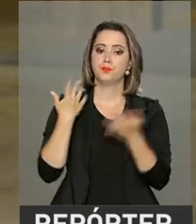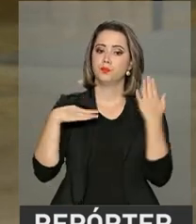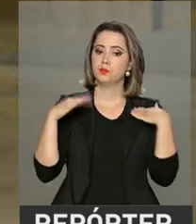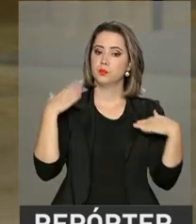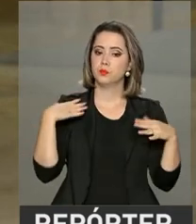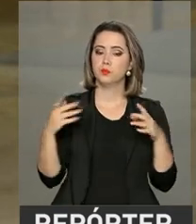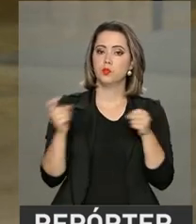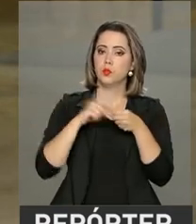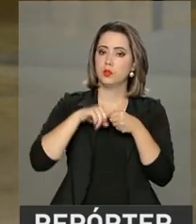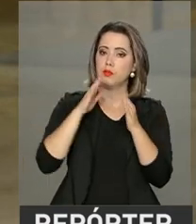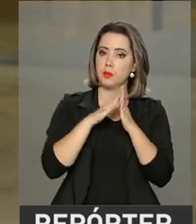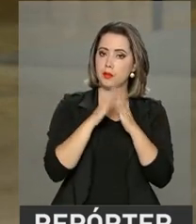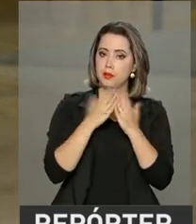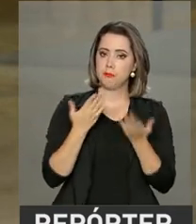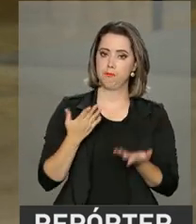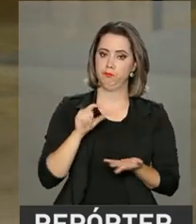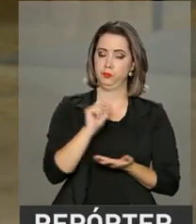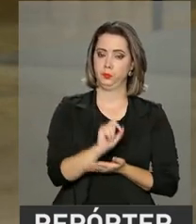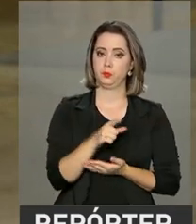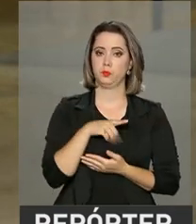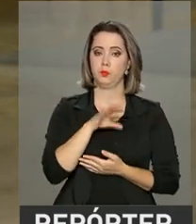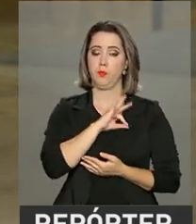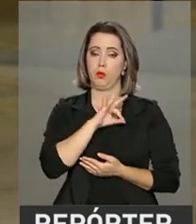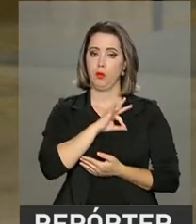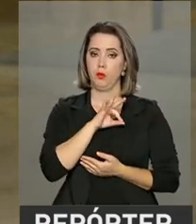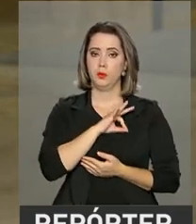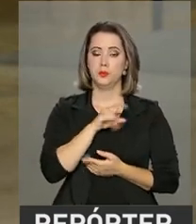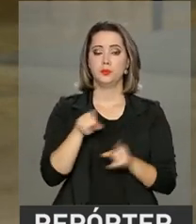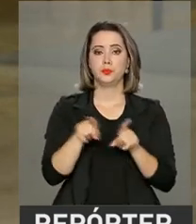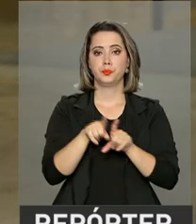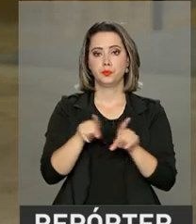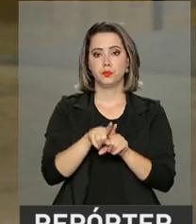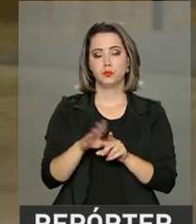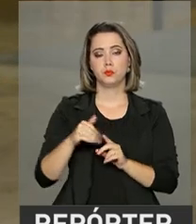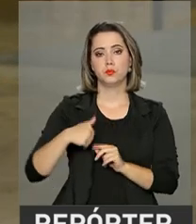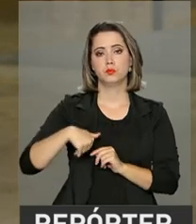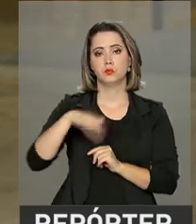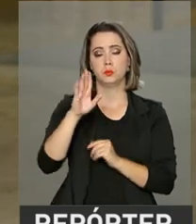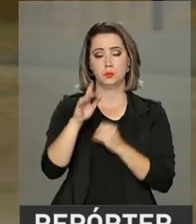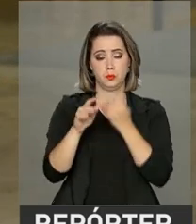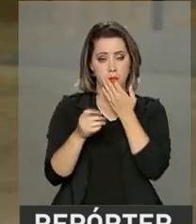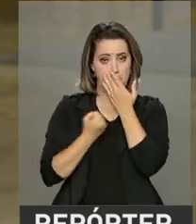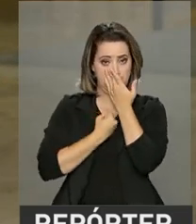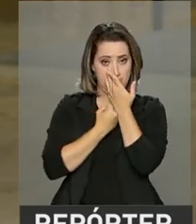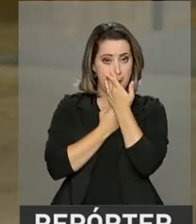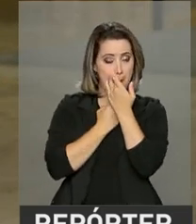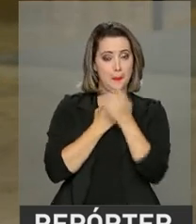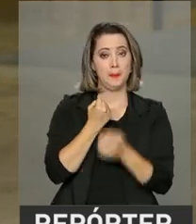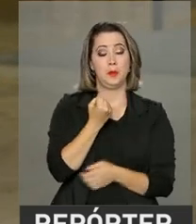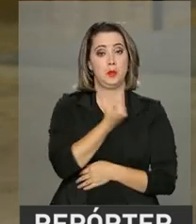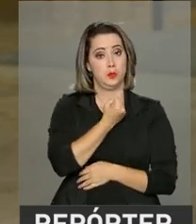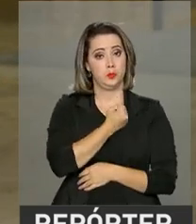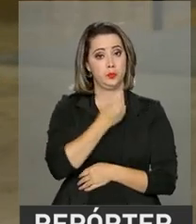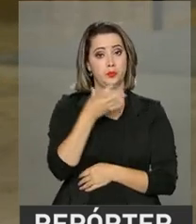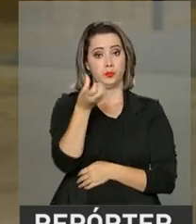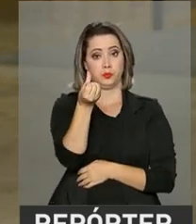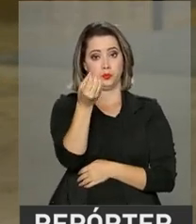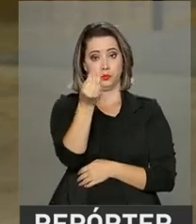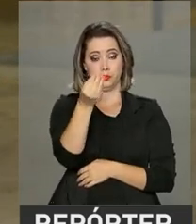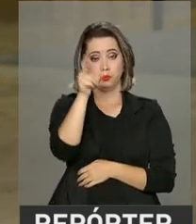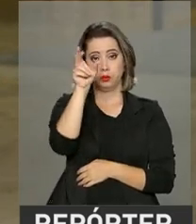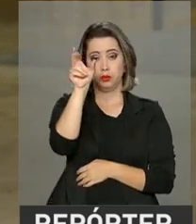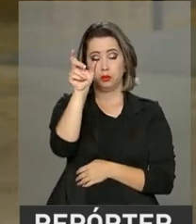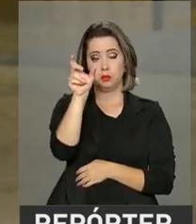para suas casas. A Polícia Rodoviária Federal também fez mais alguns registros. 60 mil condutores